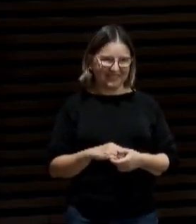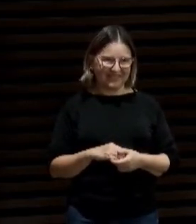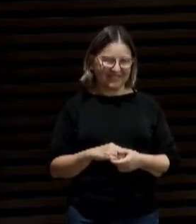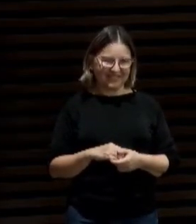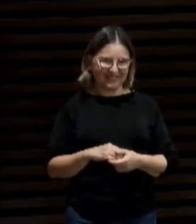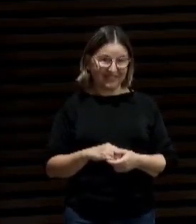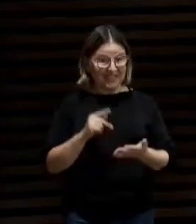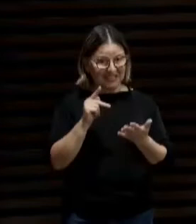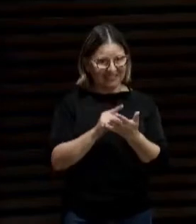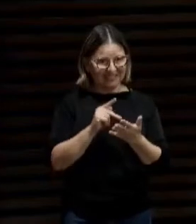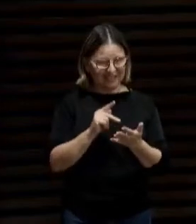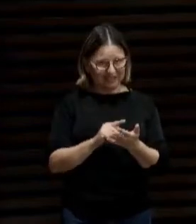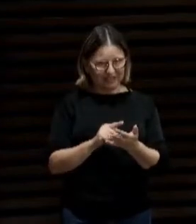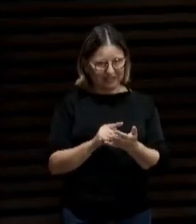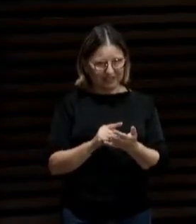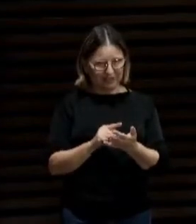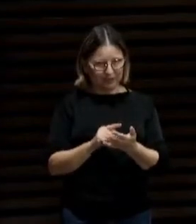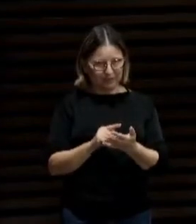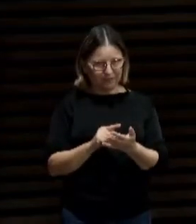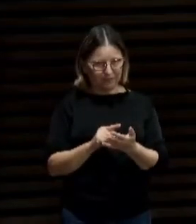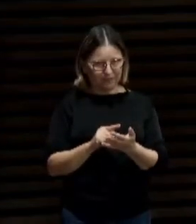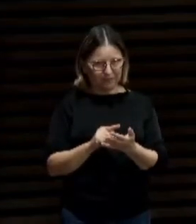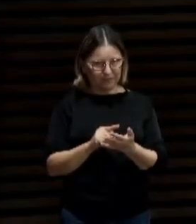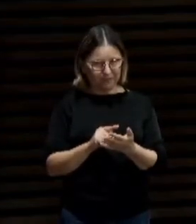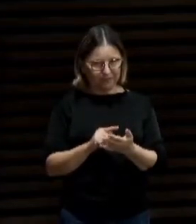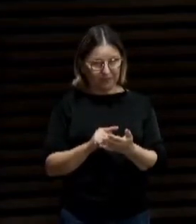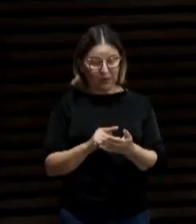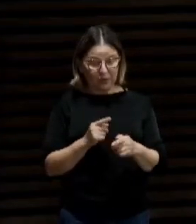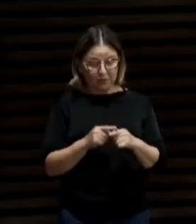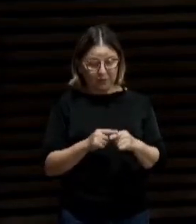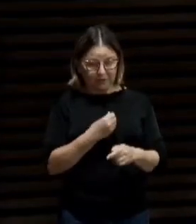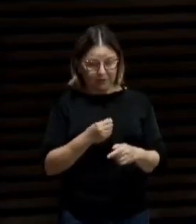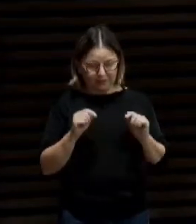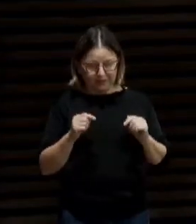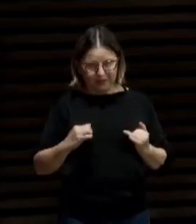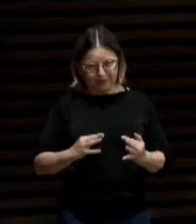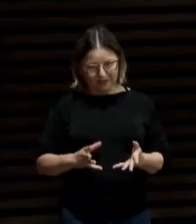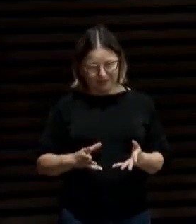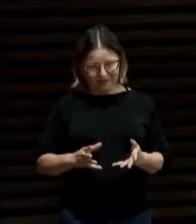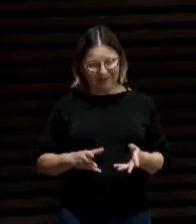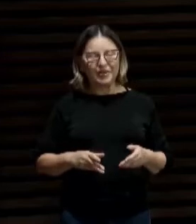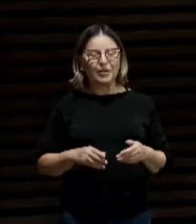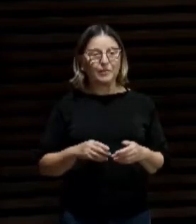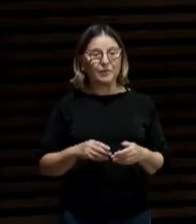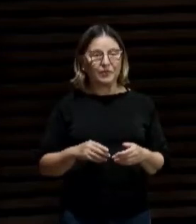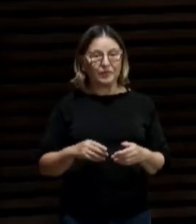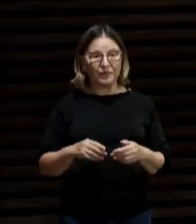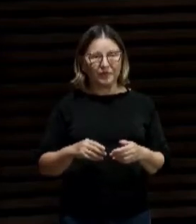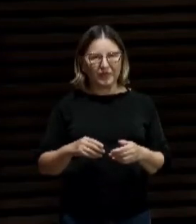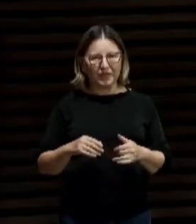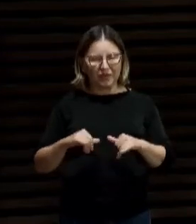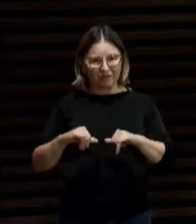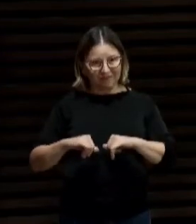Pois, na verdade, o que estamos neste tabernáculo gememos angustiados, não por querermos ser